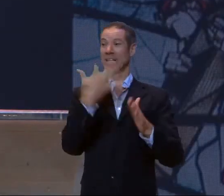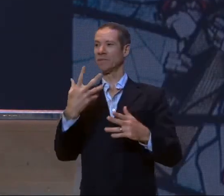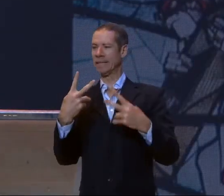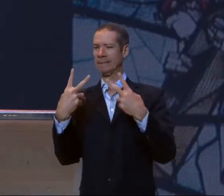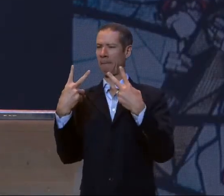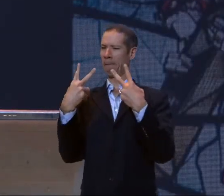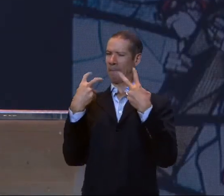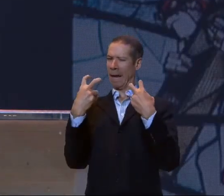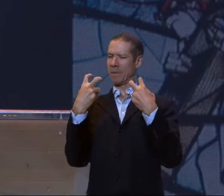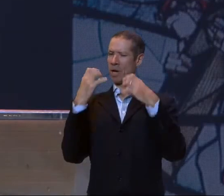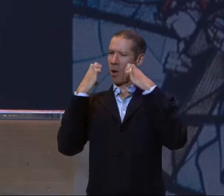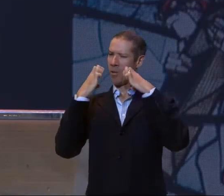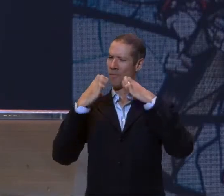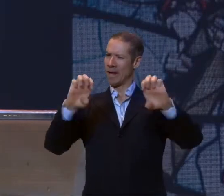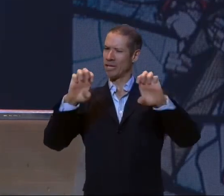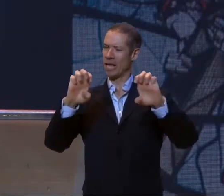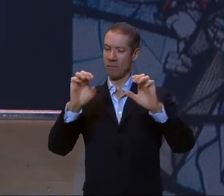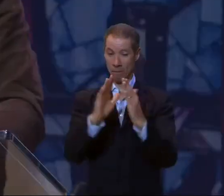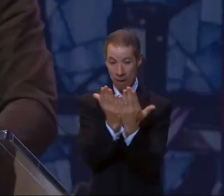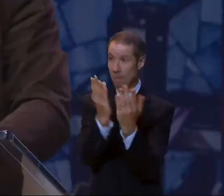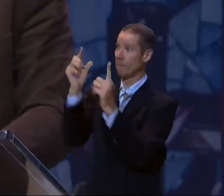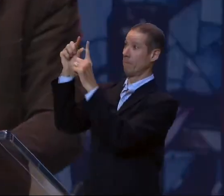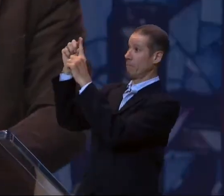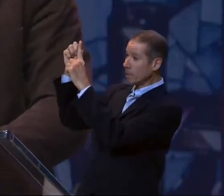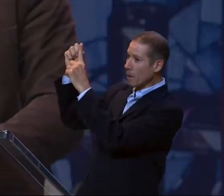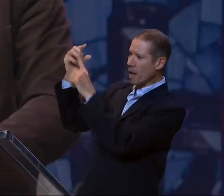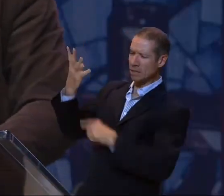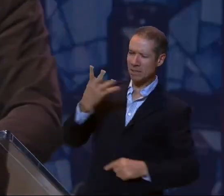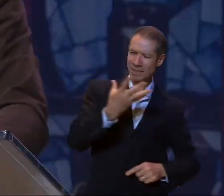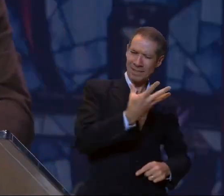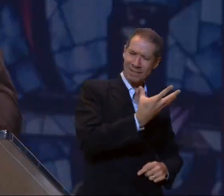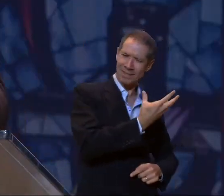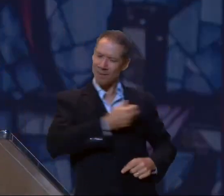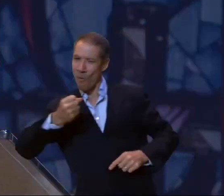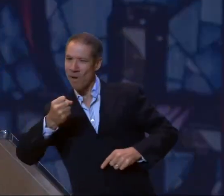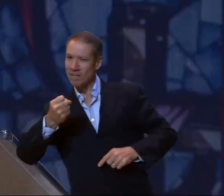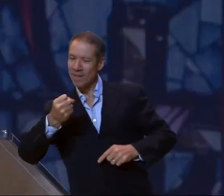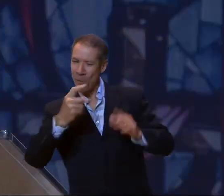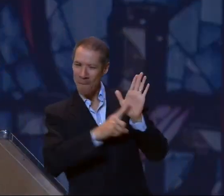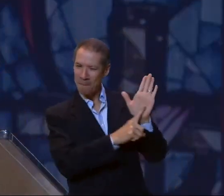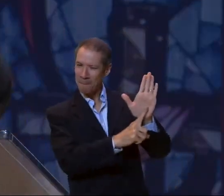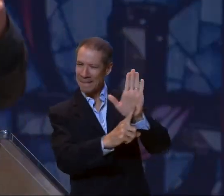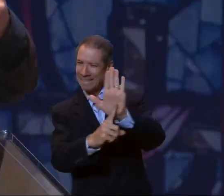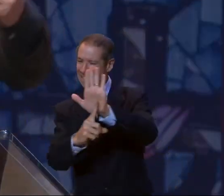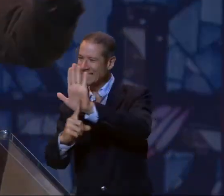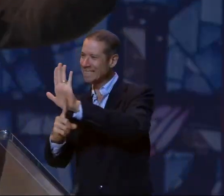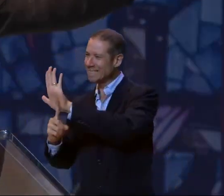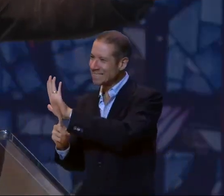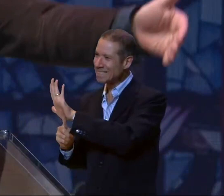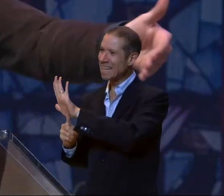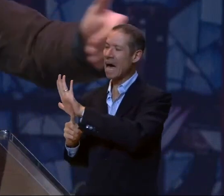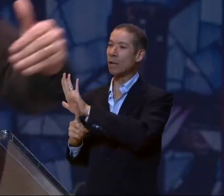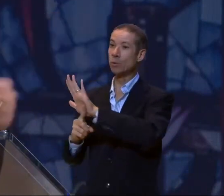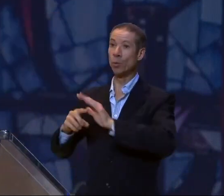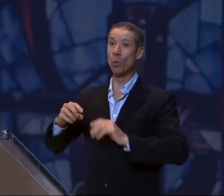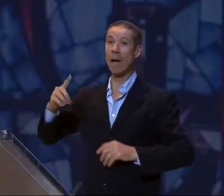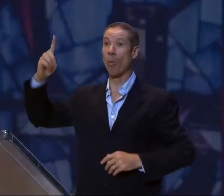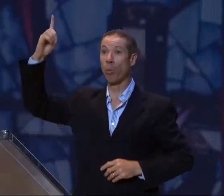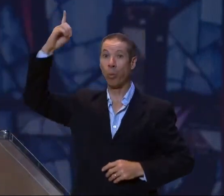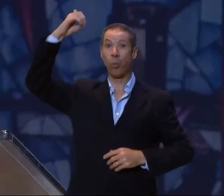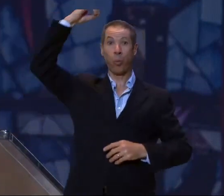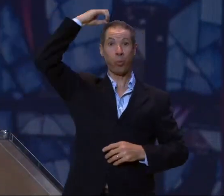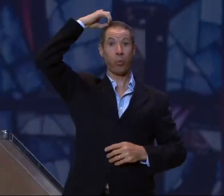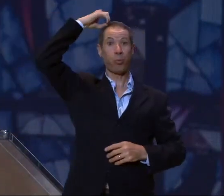do Evangelho, da Bíblia, você vai ver a salvação sendo apresentada como o dom de